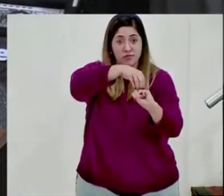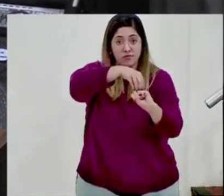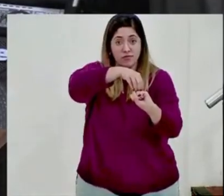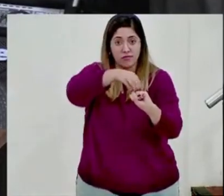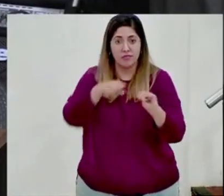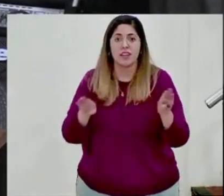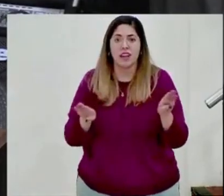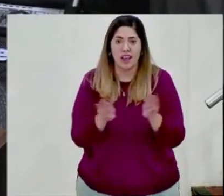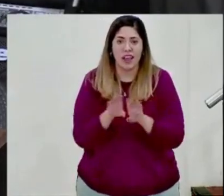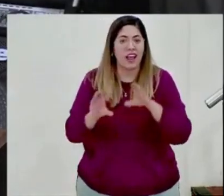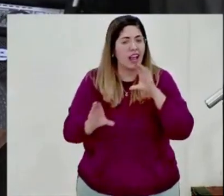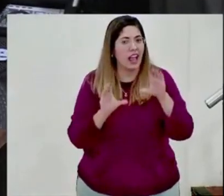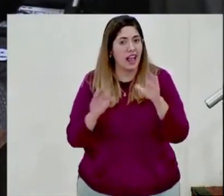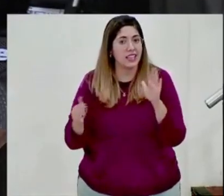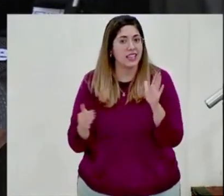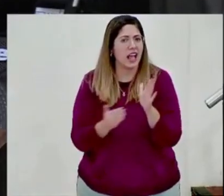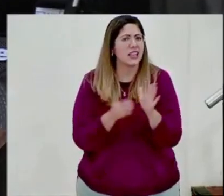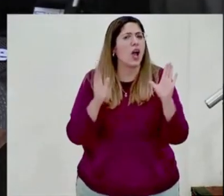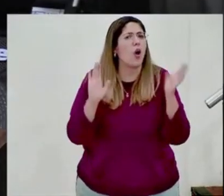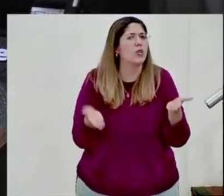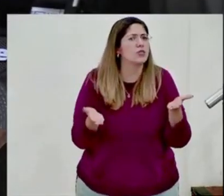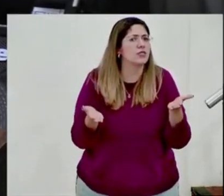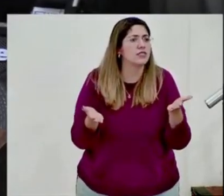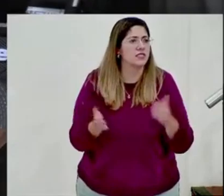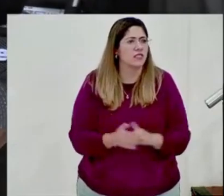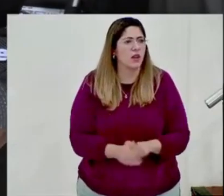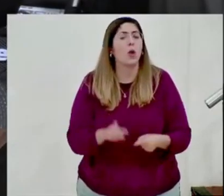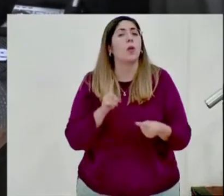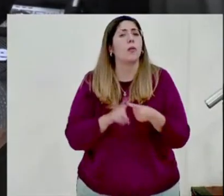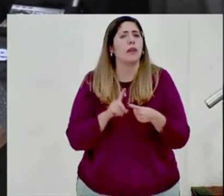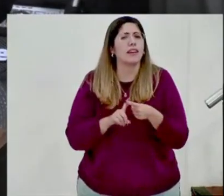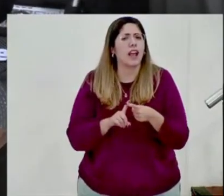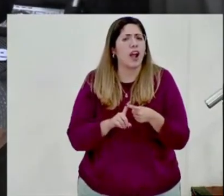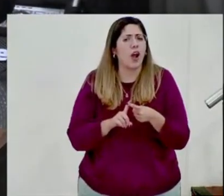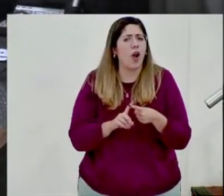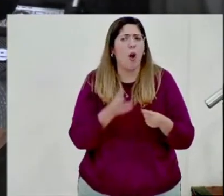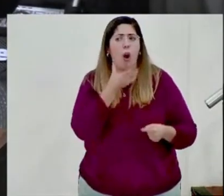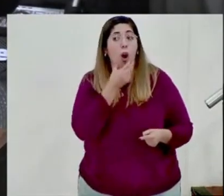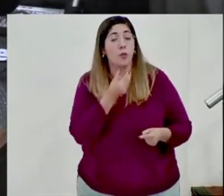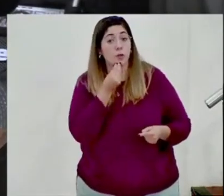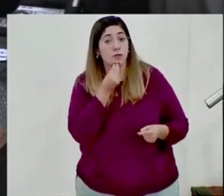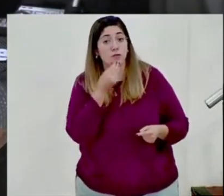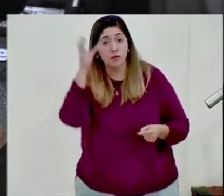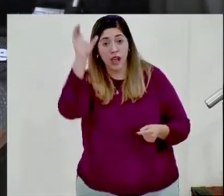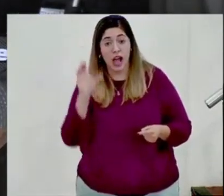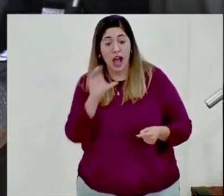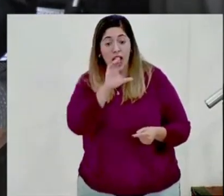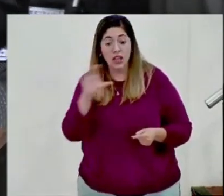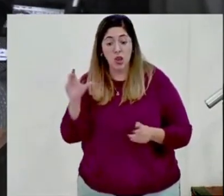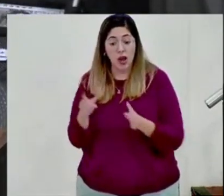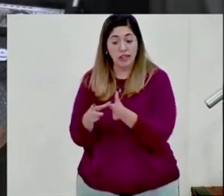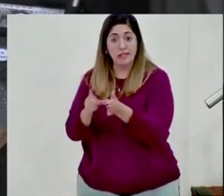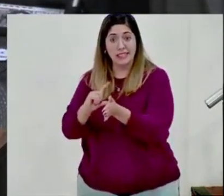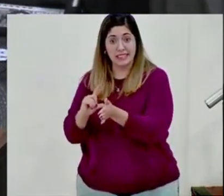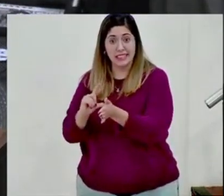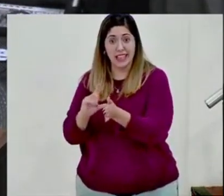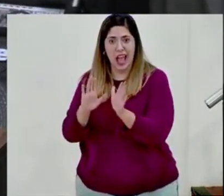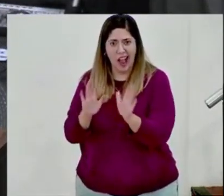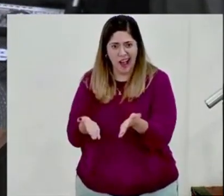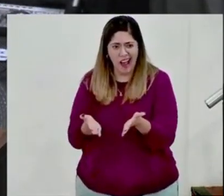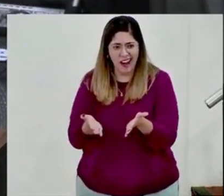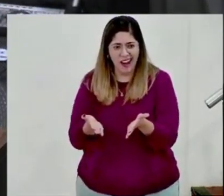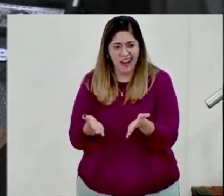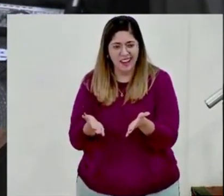sendo cantado até hoje. Sabe por que está sendo cantado até hoje? Porque teve um monge católico romano da ordem agostiniana que